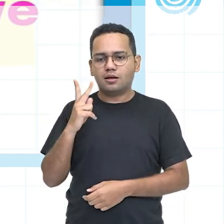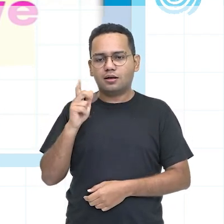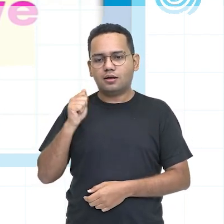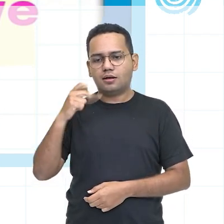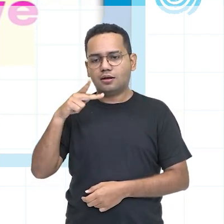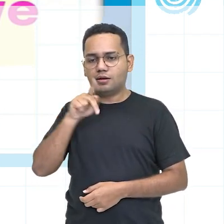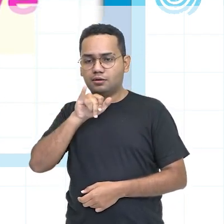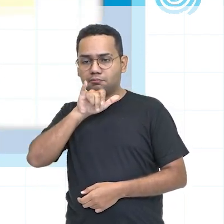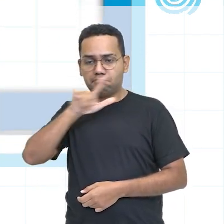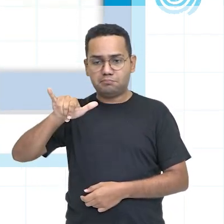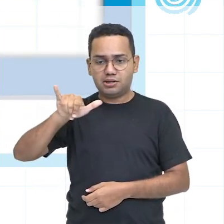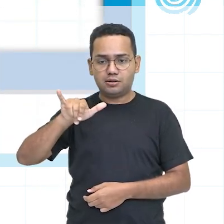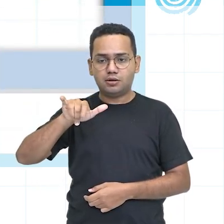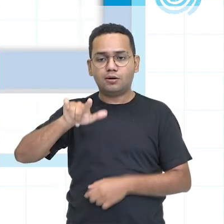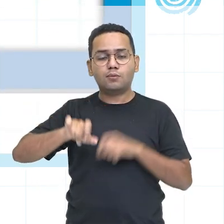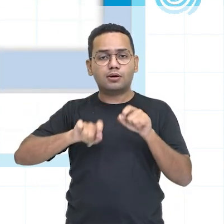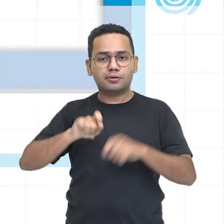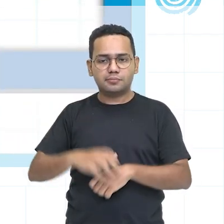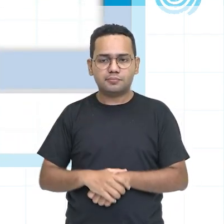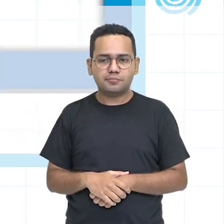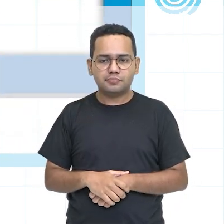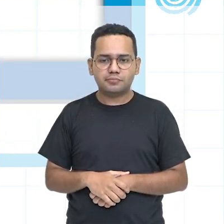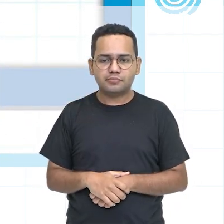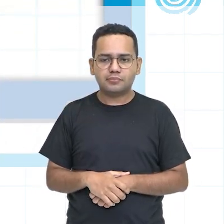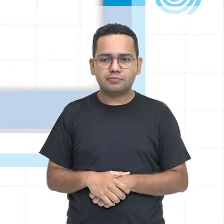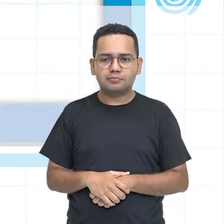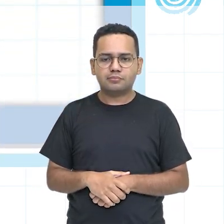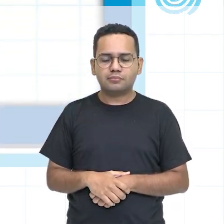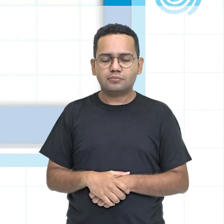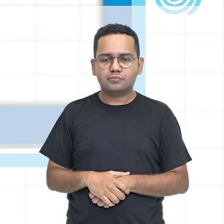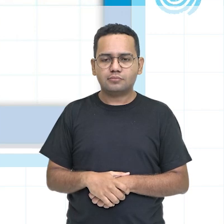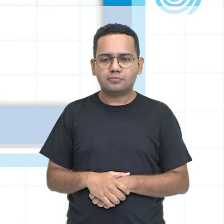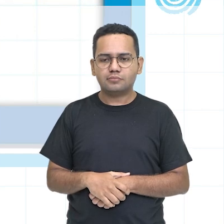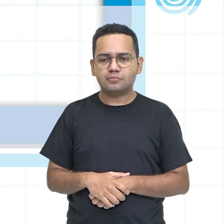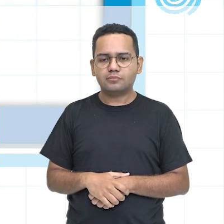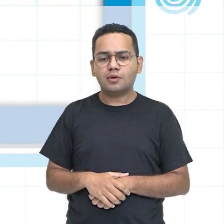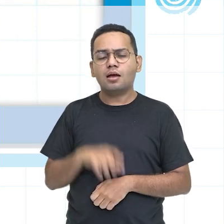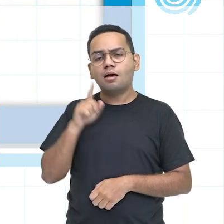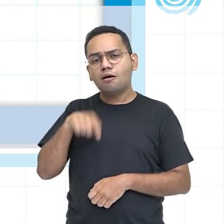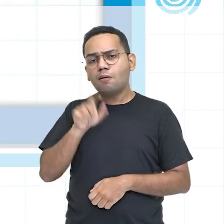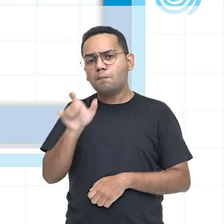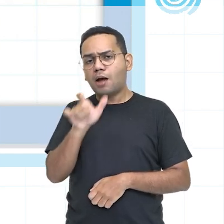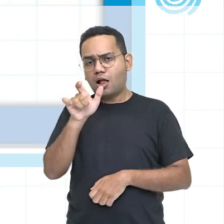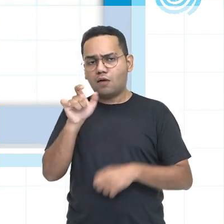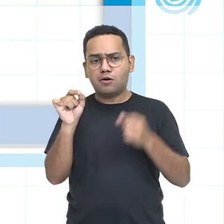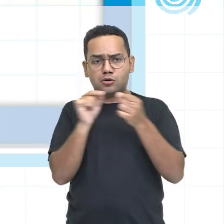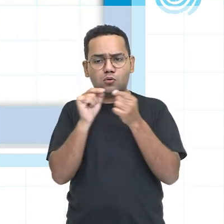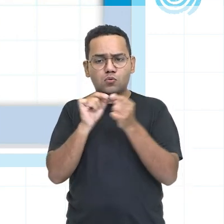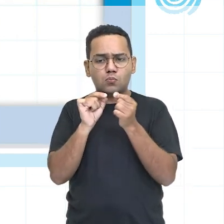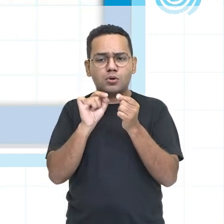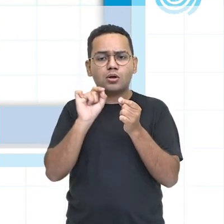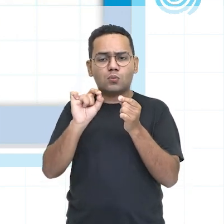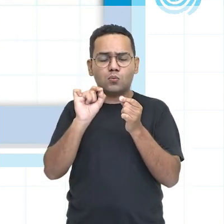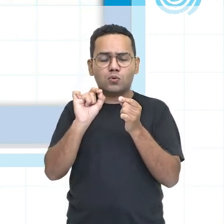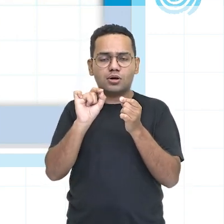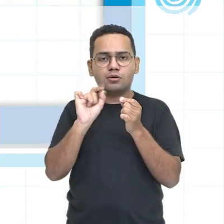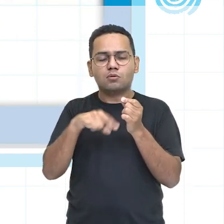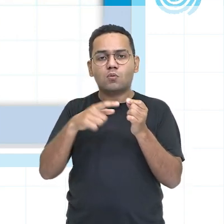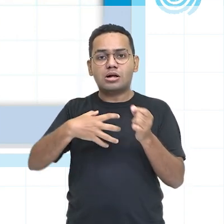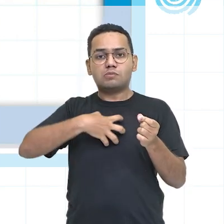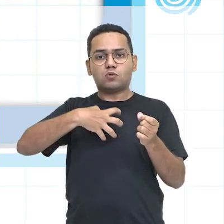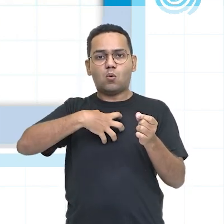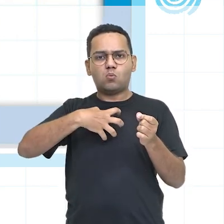é o advérbio que descreve o humor de Tom. Então, happily é um advérbio que descreve o humor de Tom.